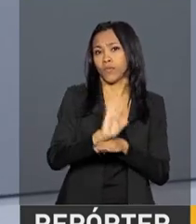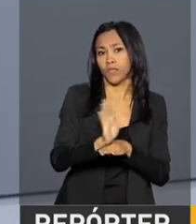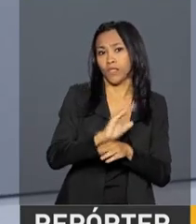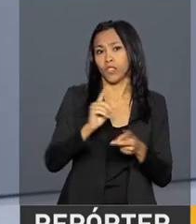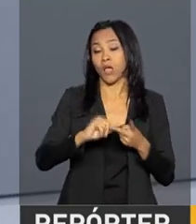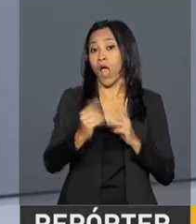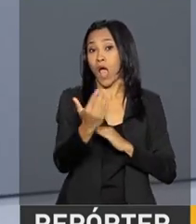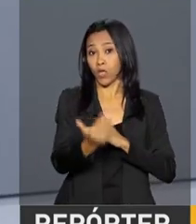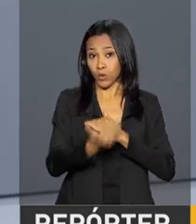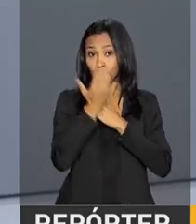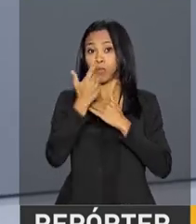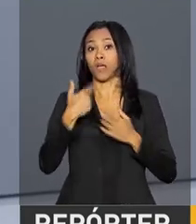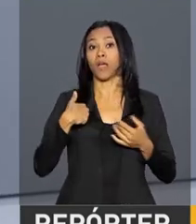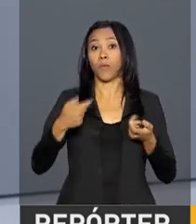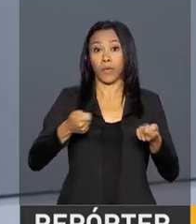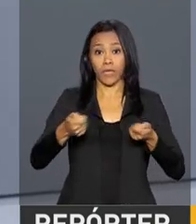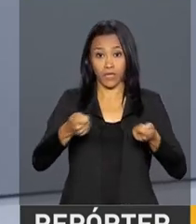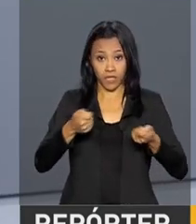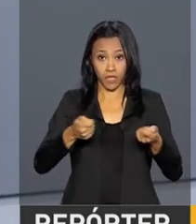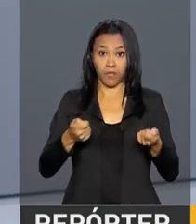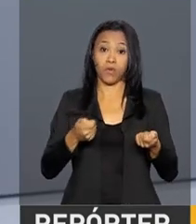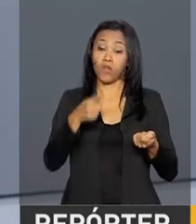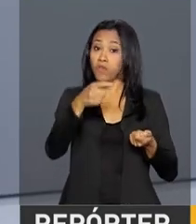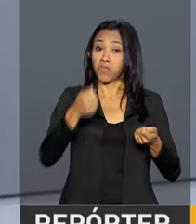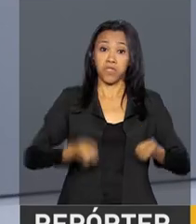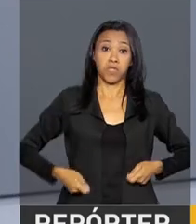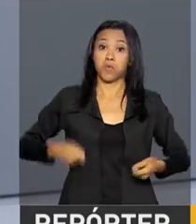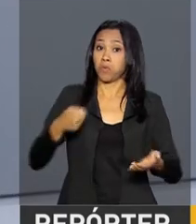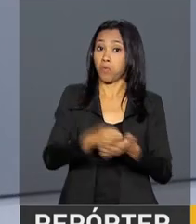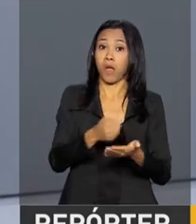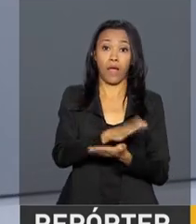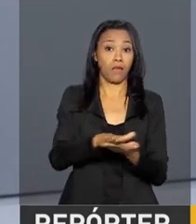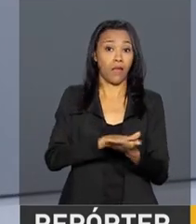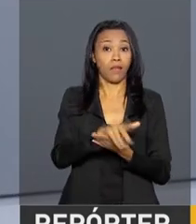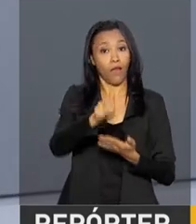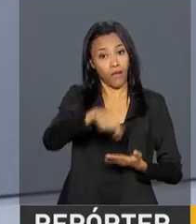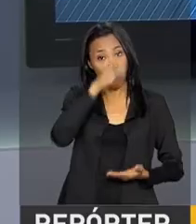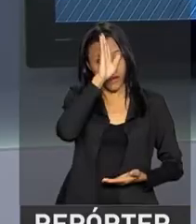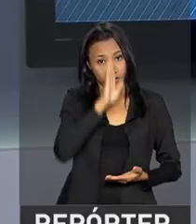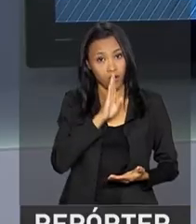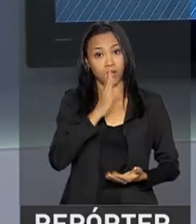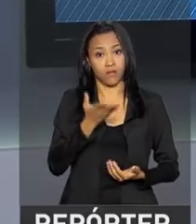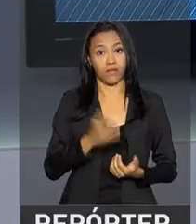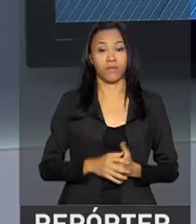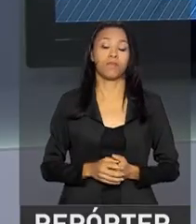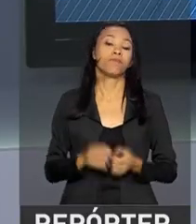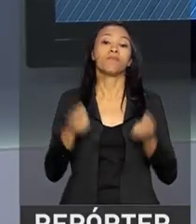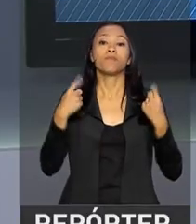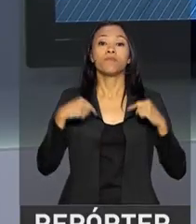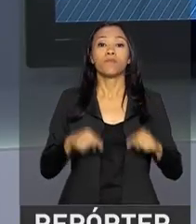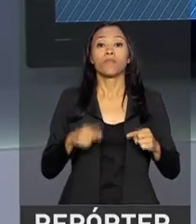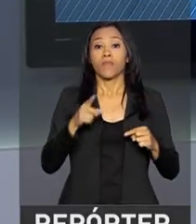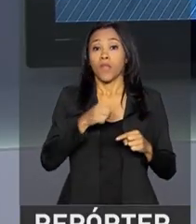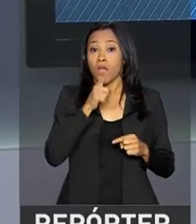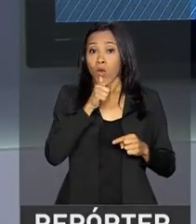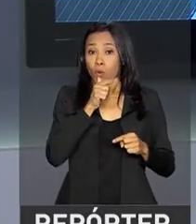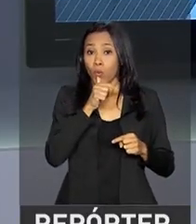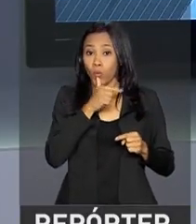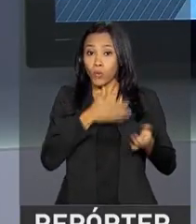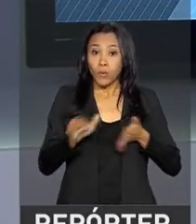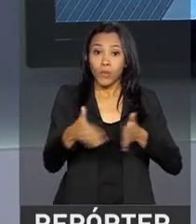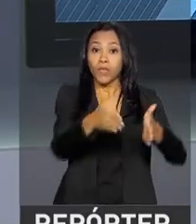tão esperado equilíbrio das contas e você não gasta nada para aprender é tudo de graça as bacias hidrográficas da